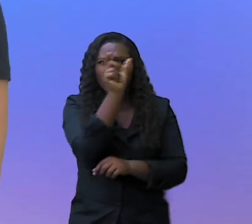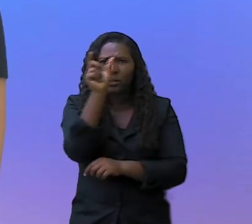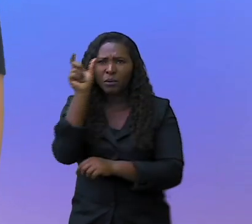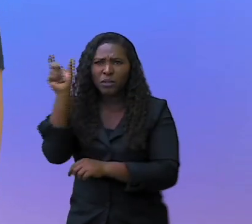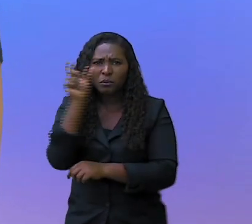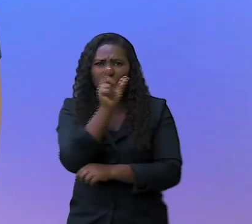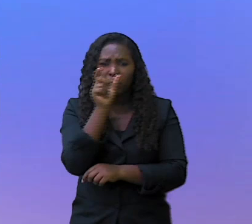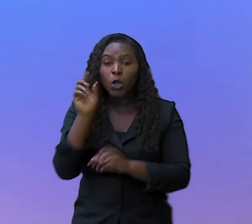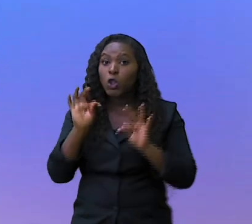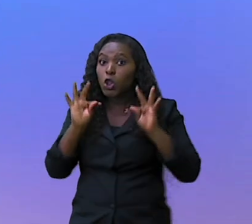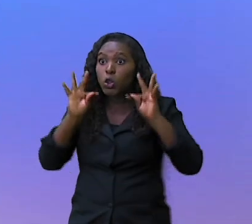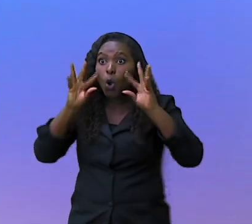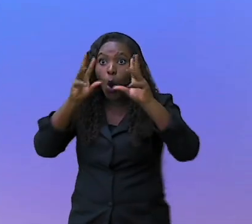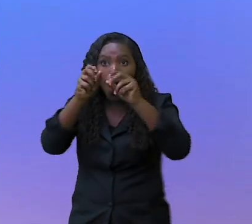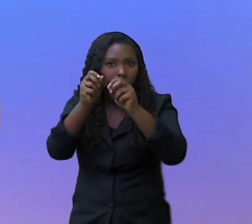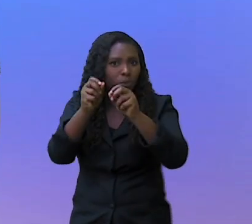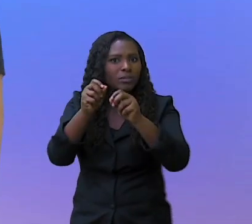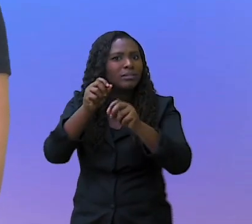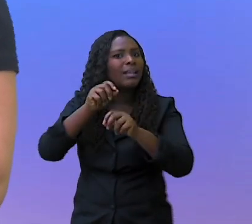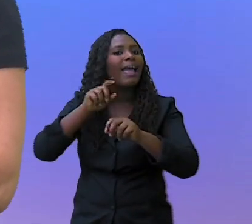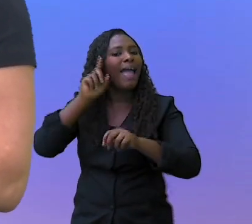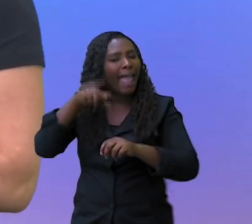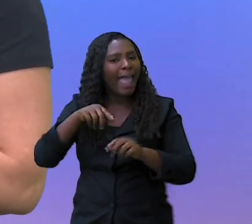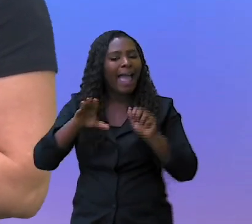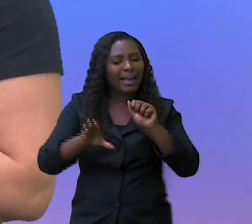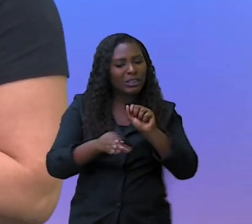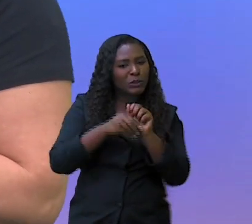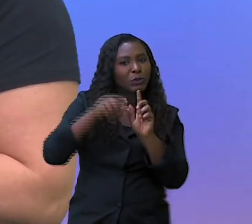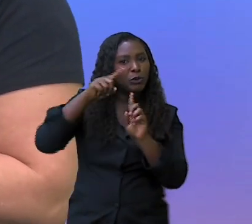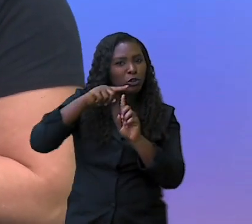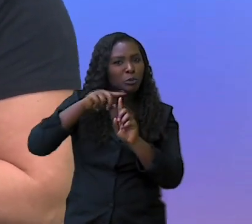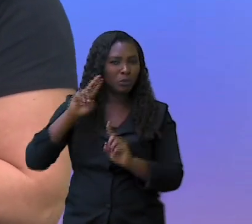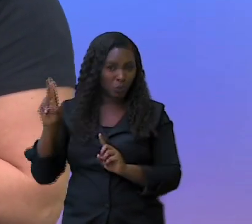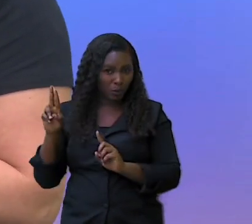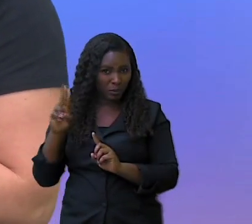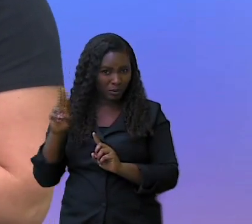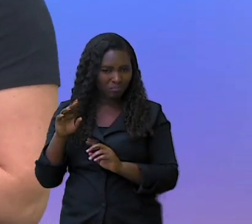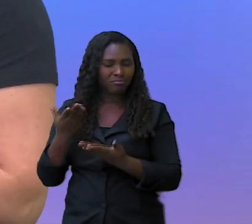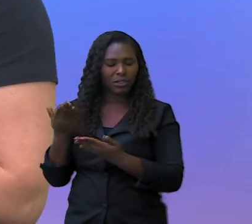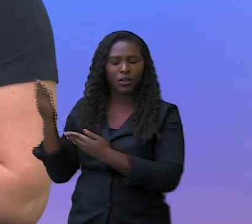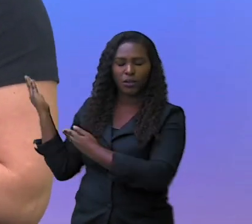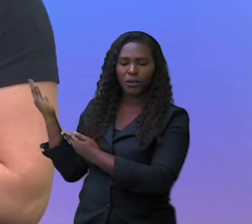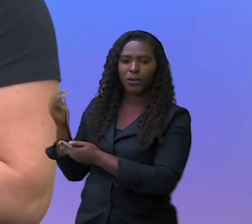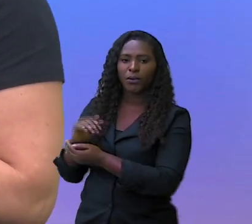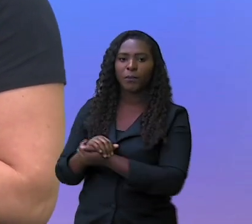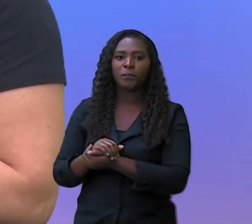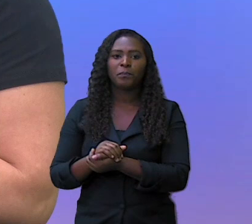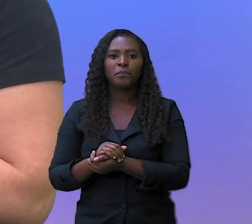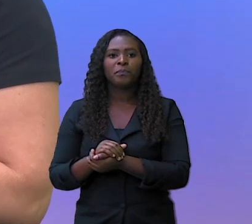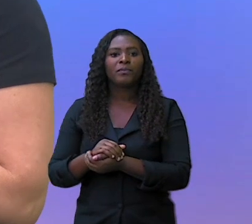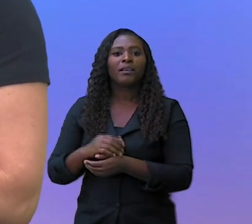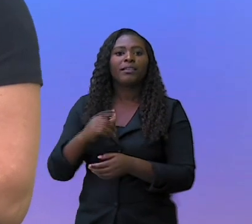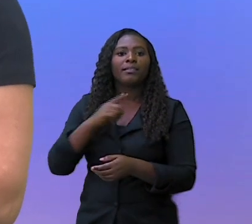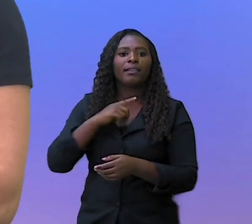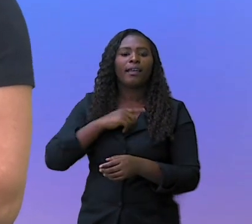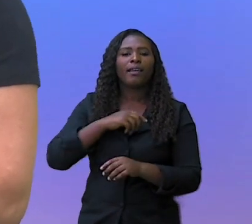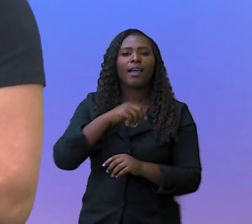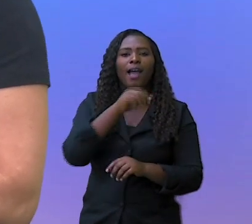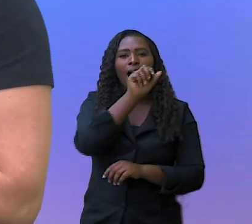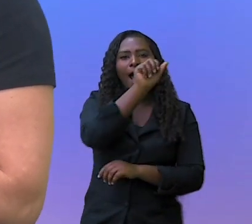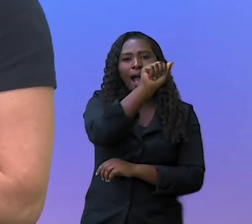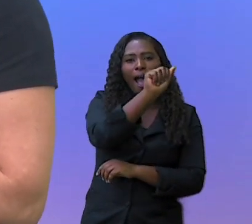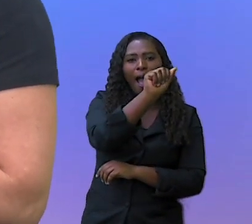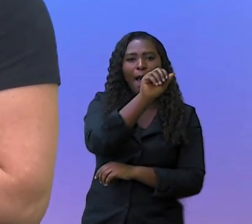algumas frases. Vamos, então, observar. Infelizmente, estamos atrasados. Percebam junto